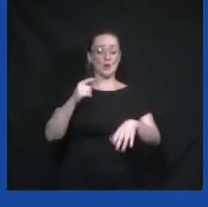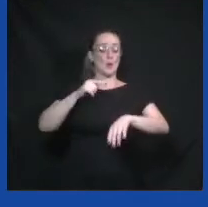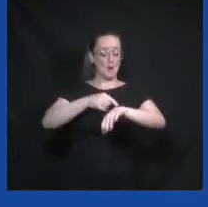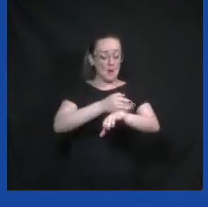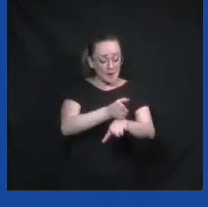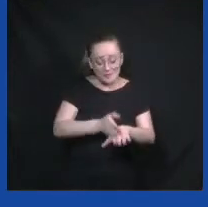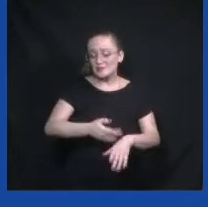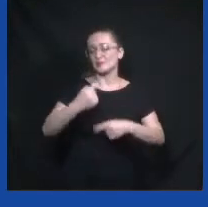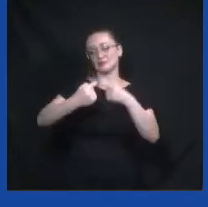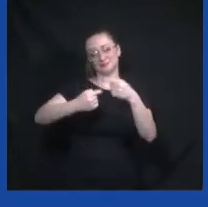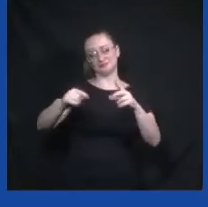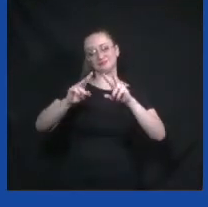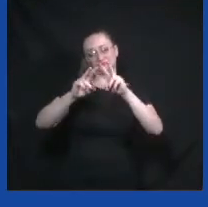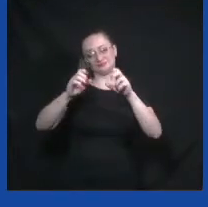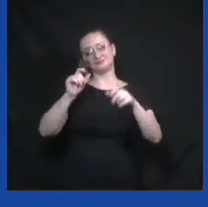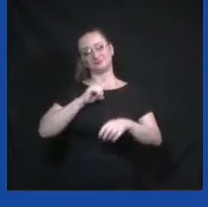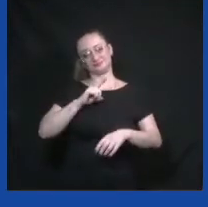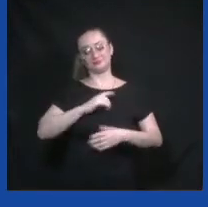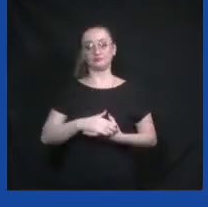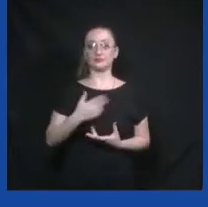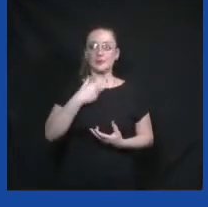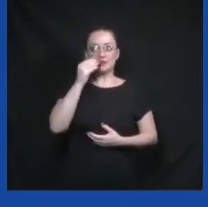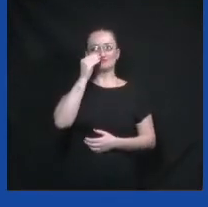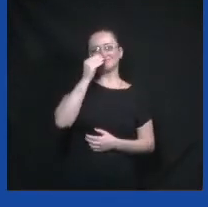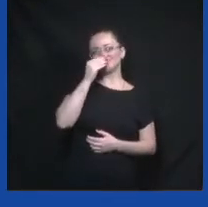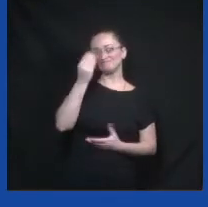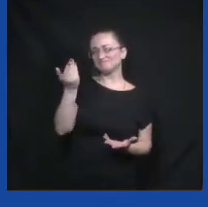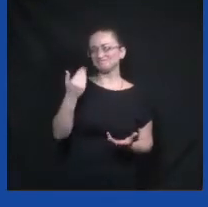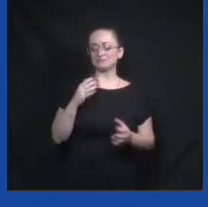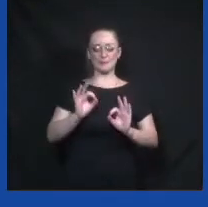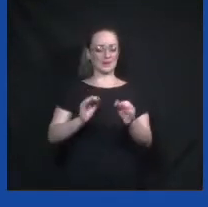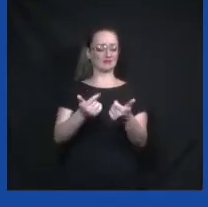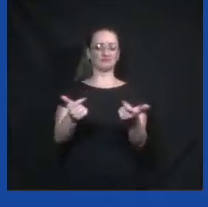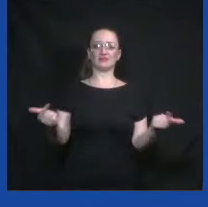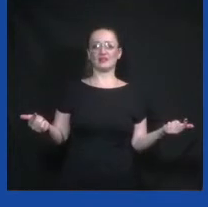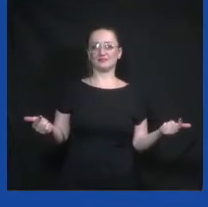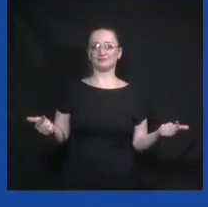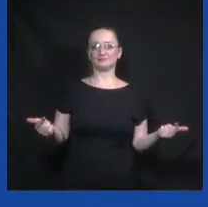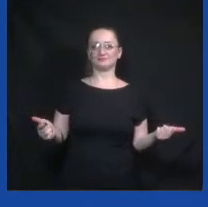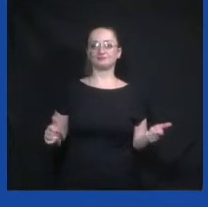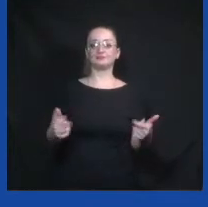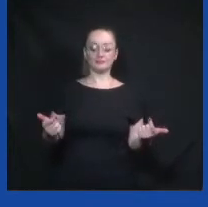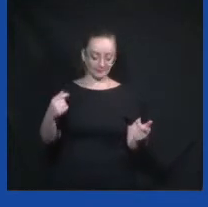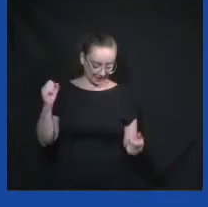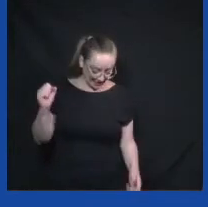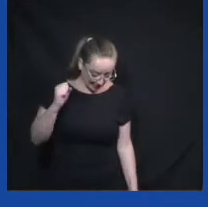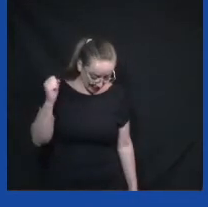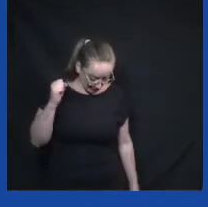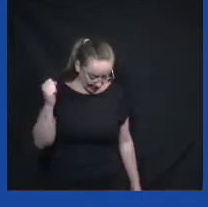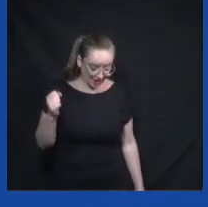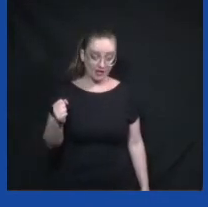dia. Então, a gente se vê muito vulnerável e muito despreparado, né? E a gravidade disso a gente vê